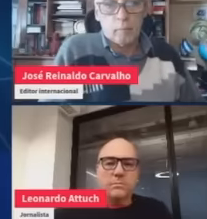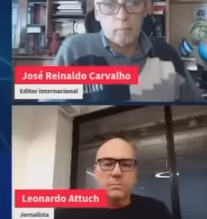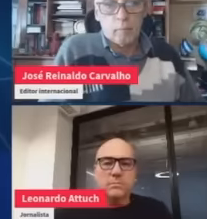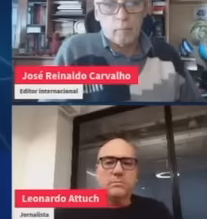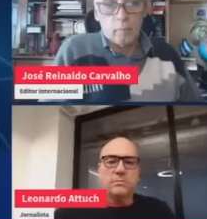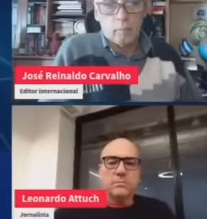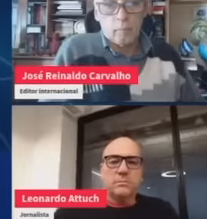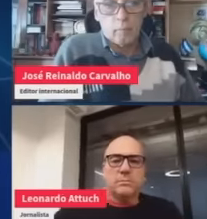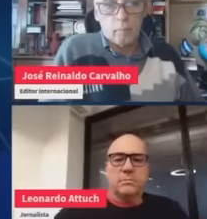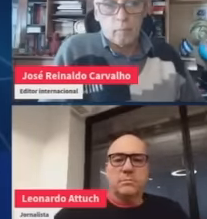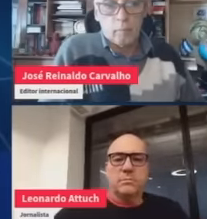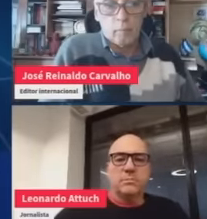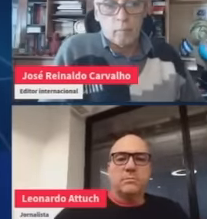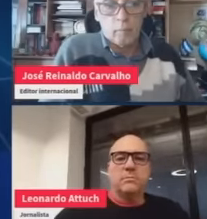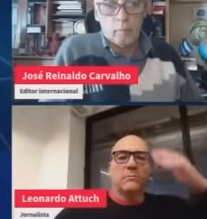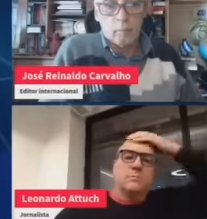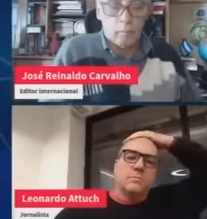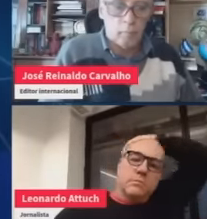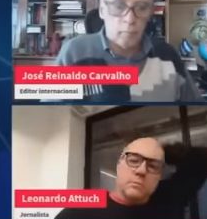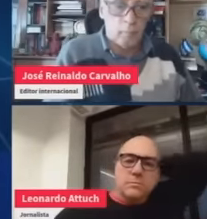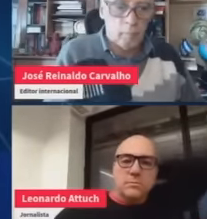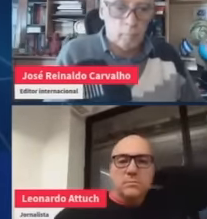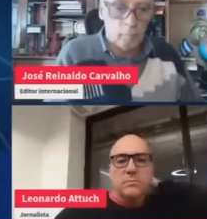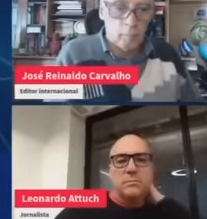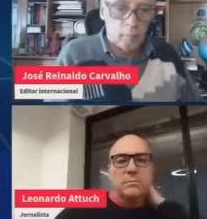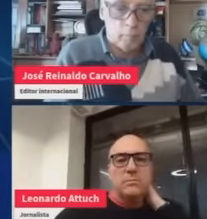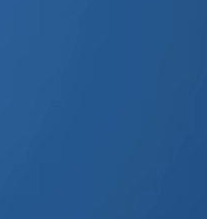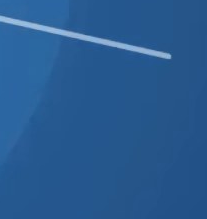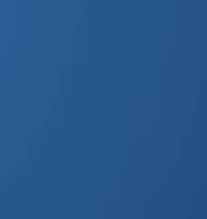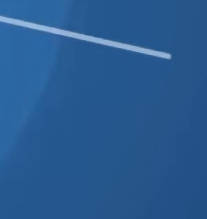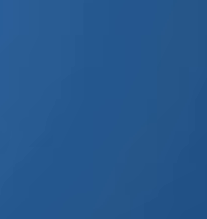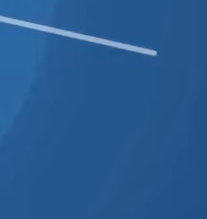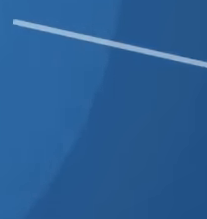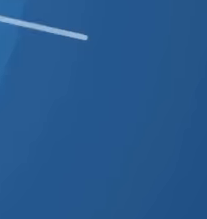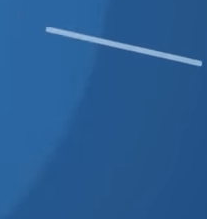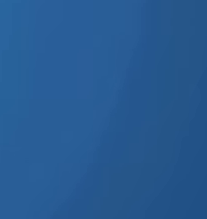atenção no que ele está falando, estavam ouvindo o que ele está falando, porque ele tem um projeto de ordem mundial.